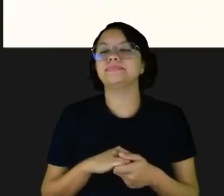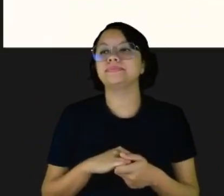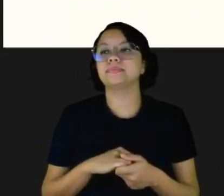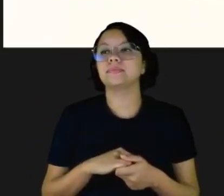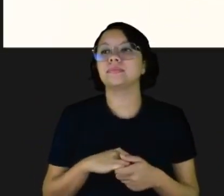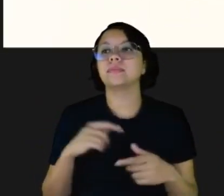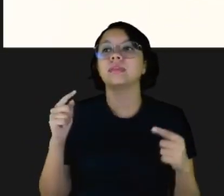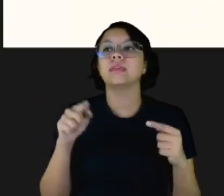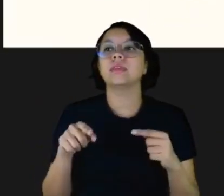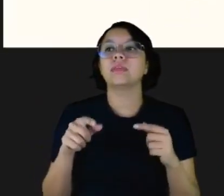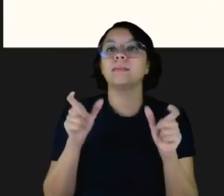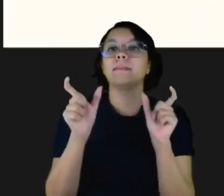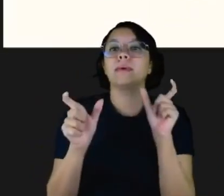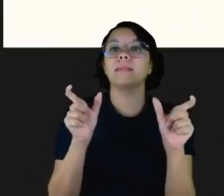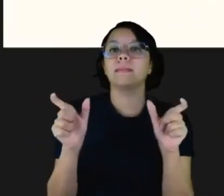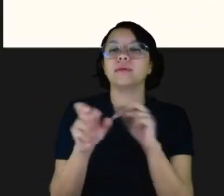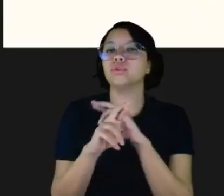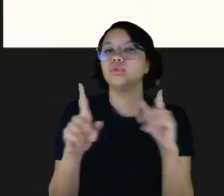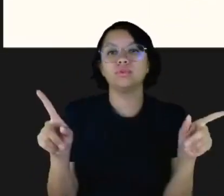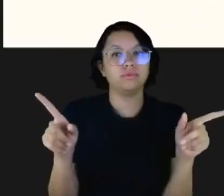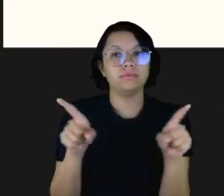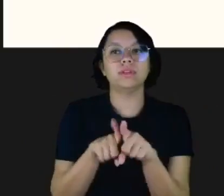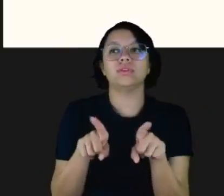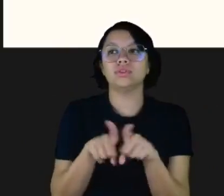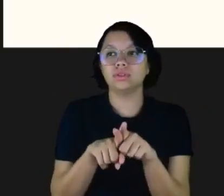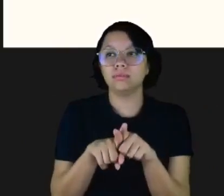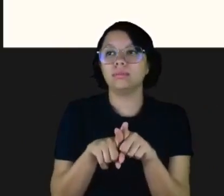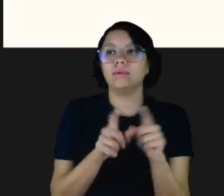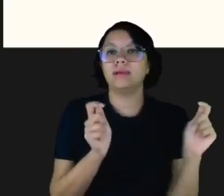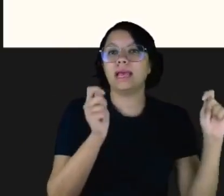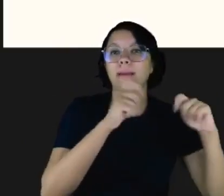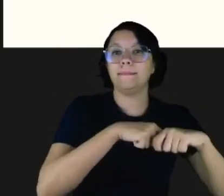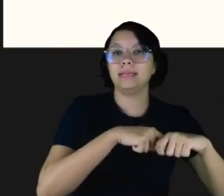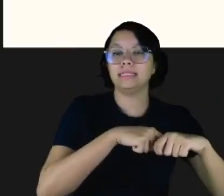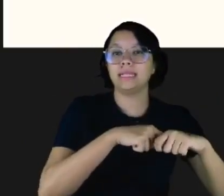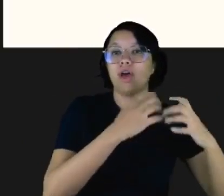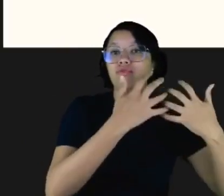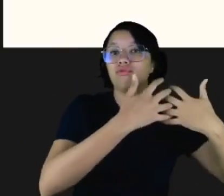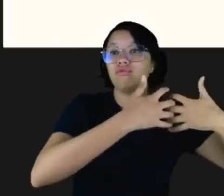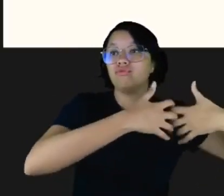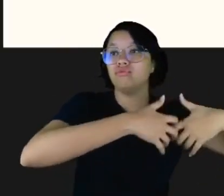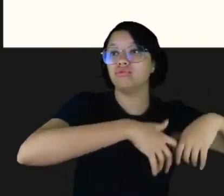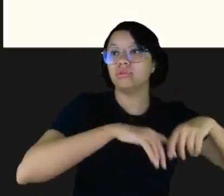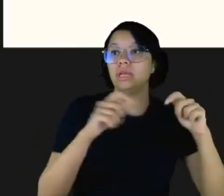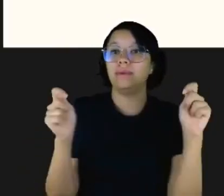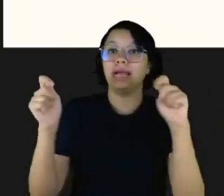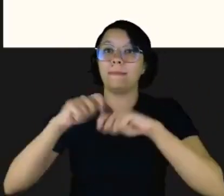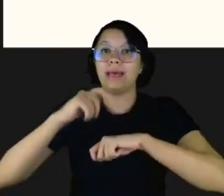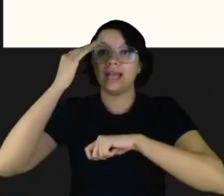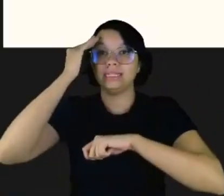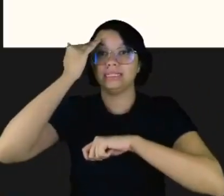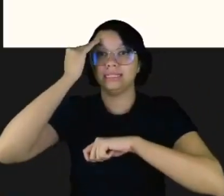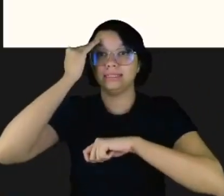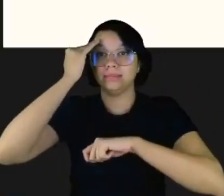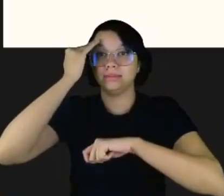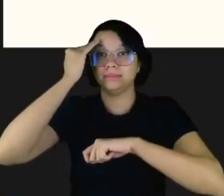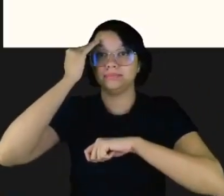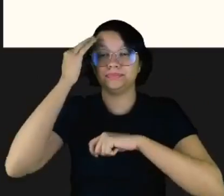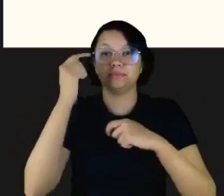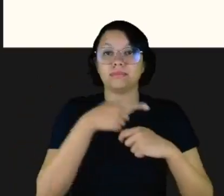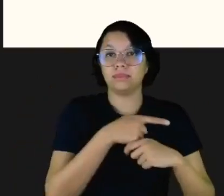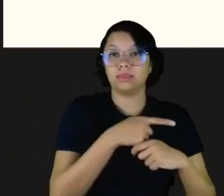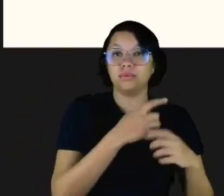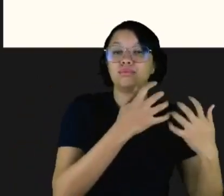E aqui dois termos também que são bem diferentes, que é a capacidade funcional e a capacidade cognitiva. A